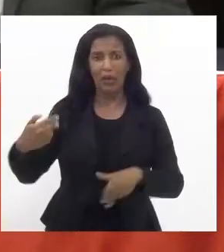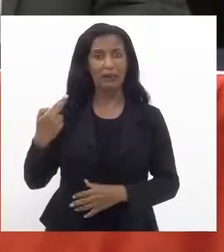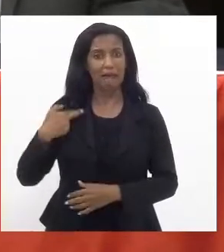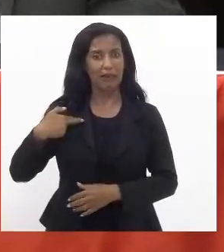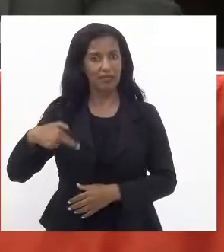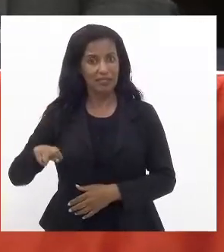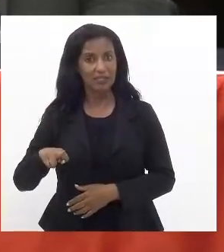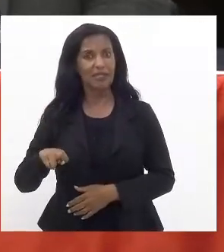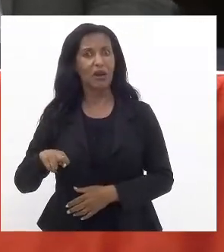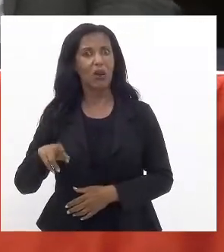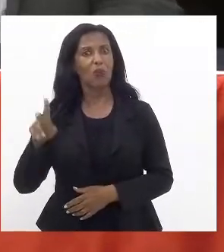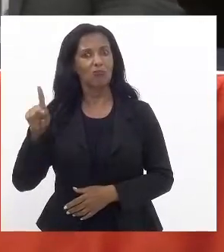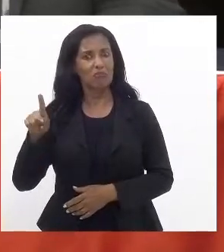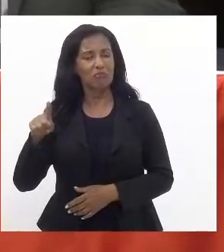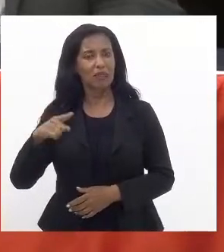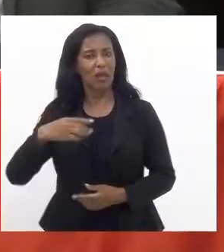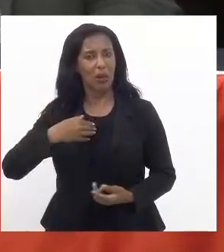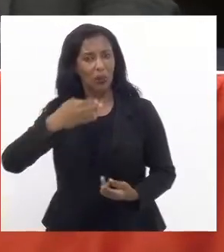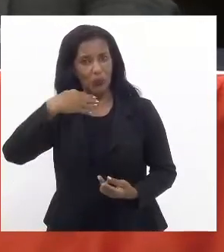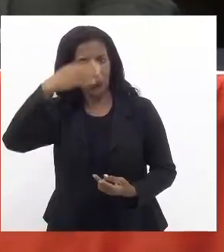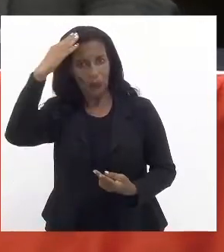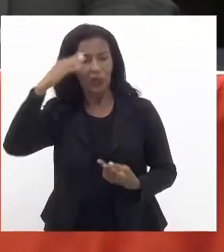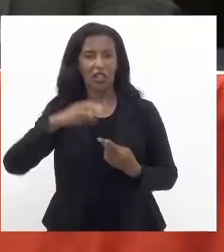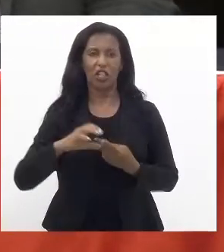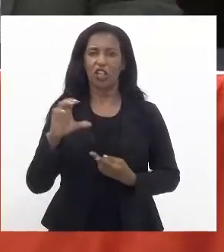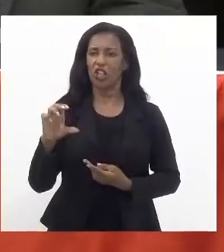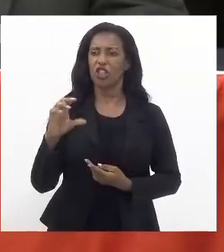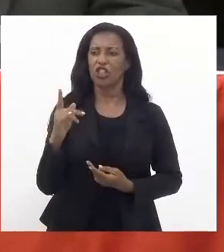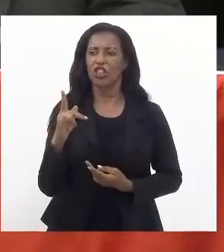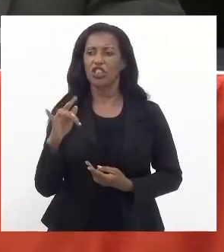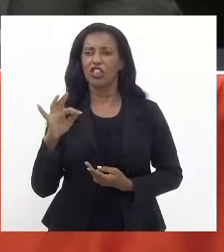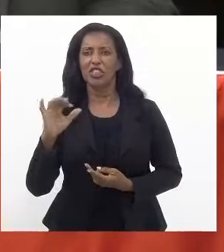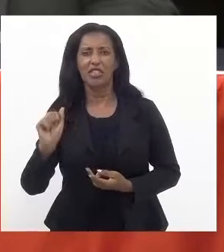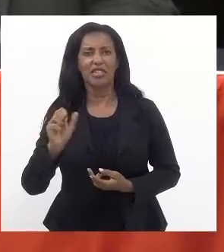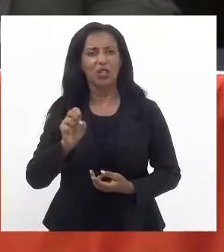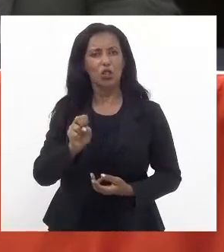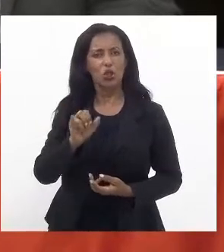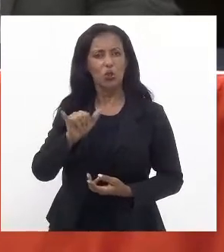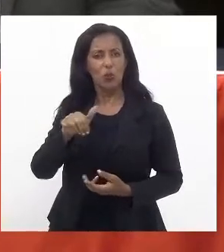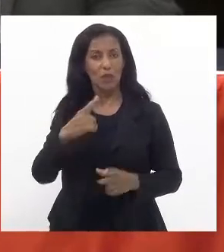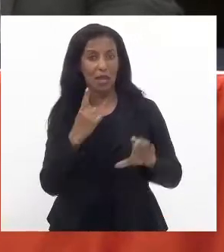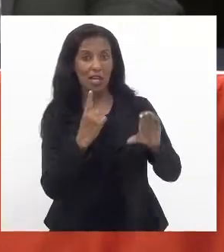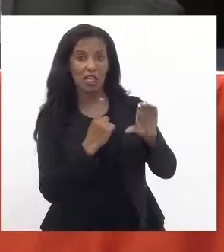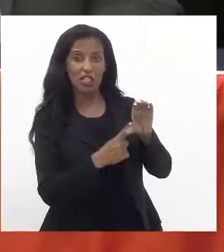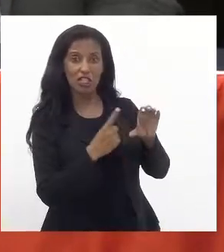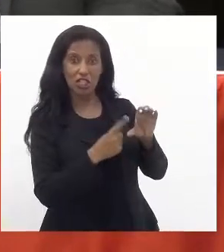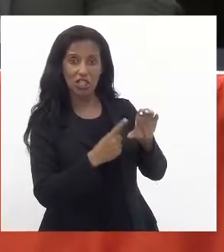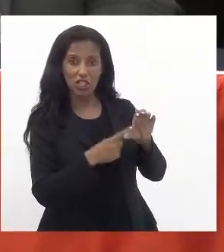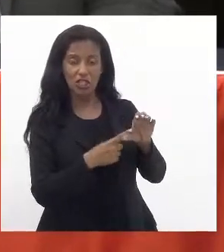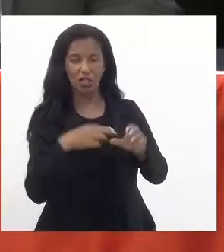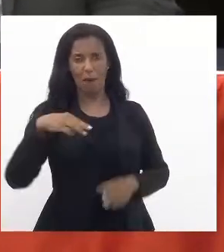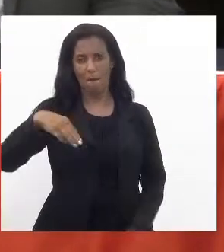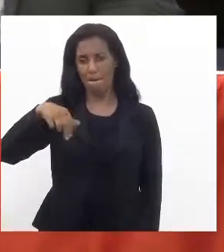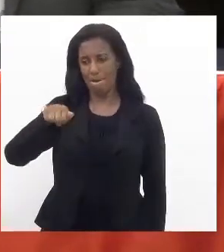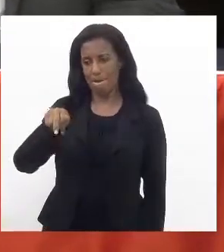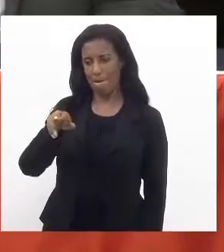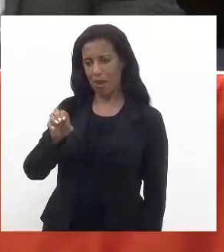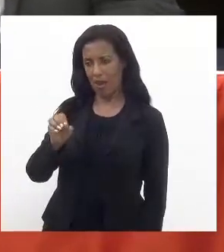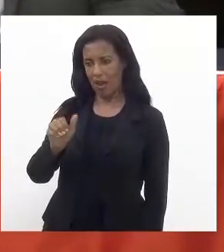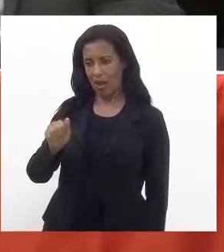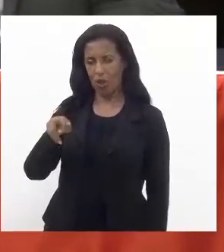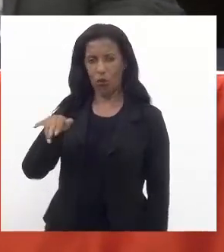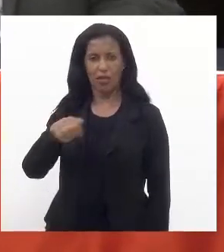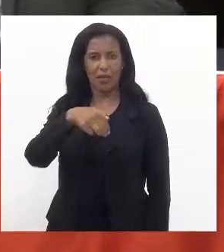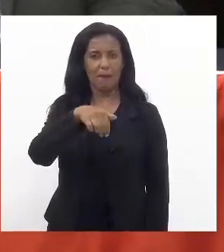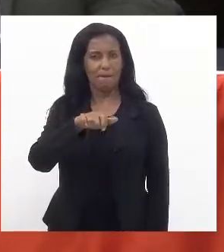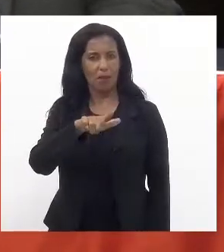Oriente Médio. Muçulmanos, xiitas e sunitas, cristãos, maronitas,